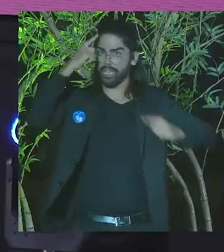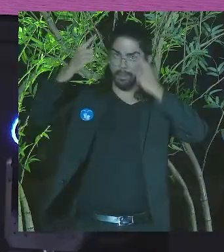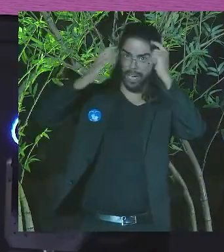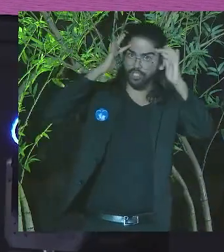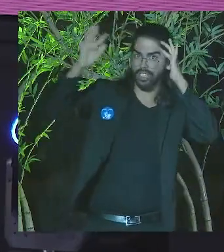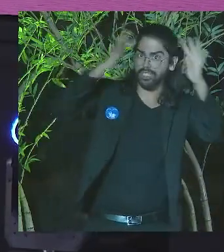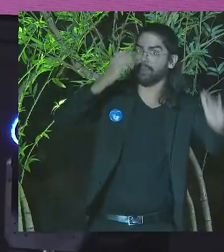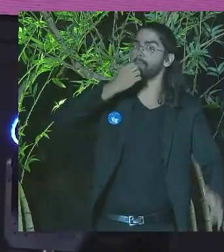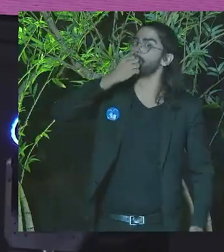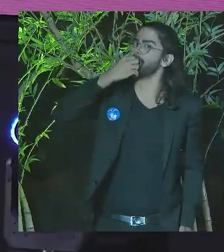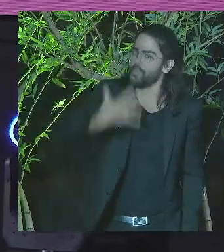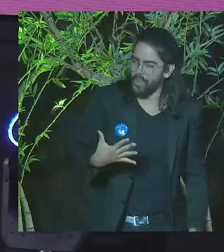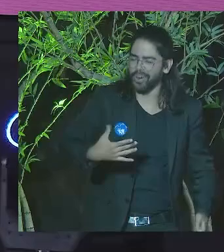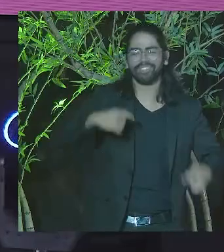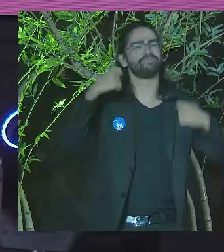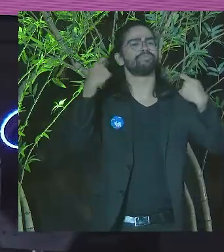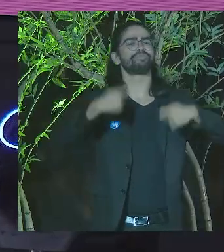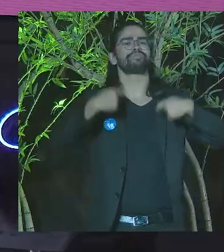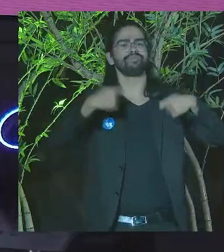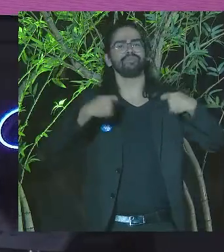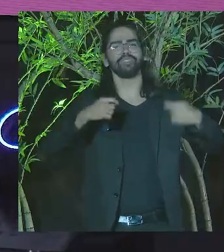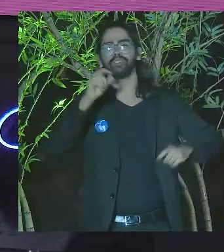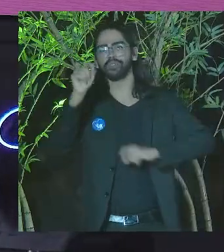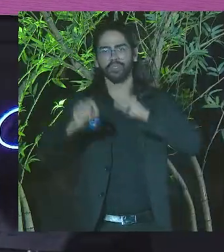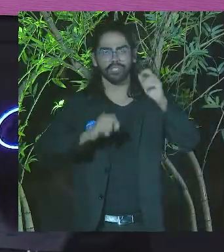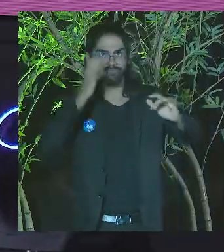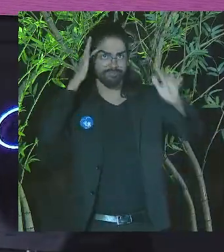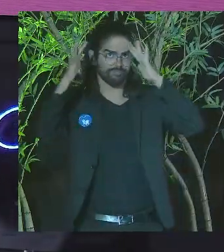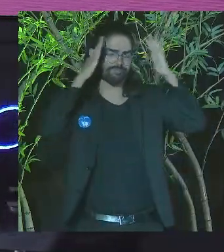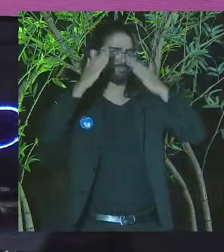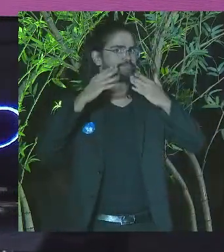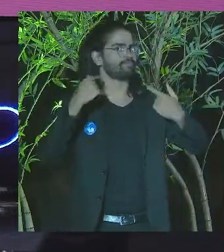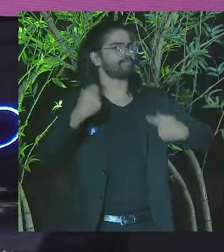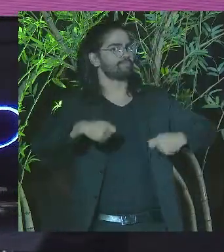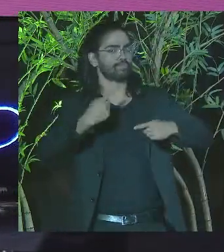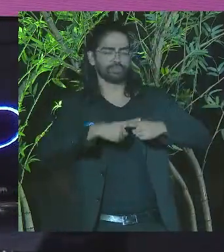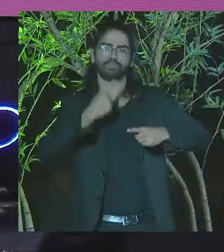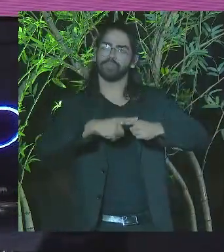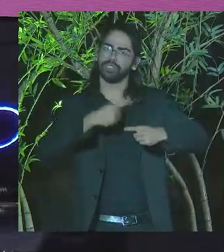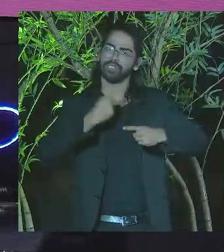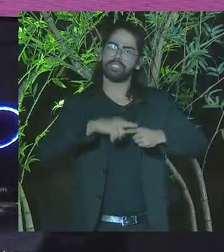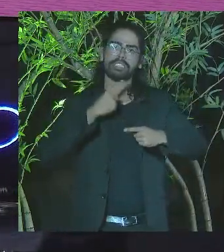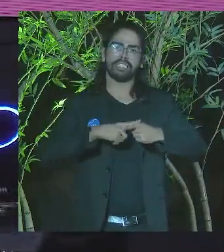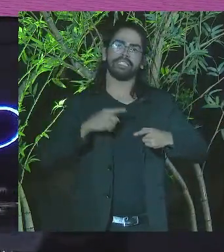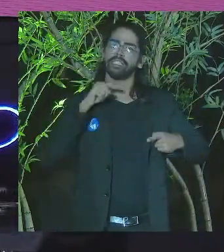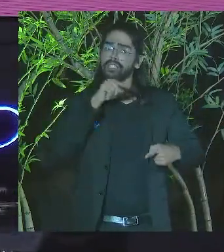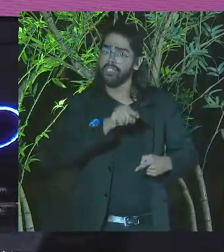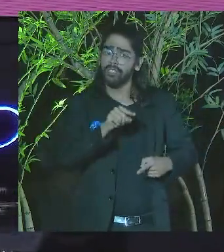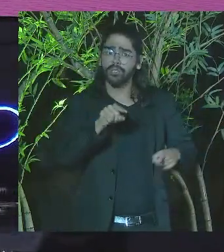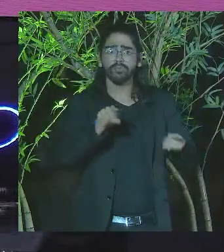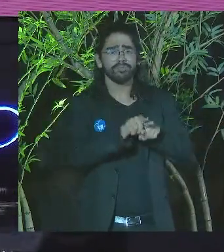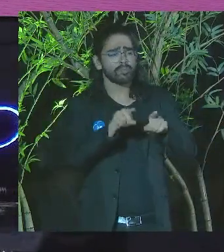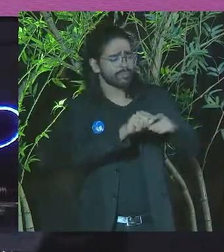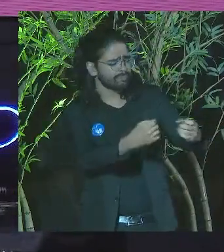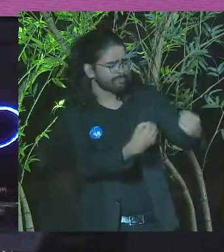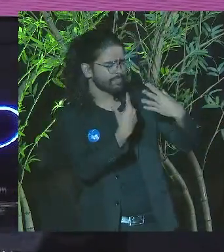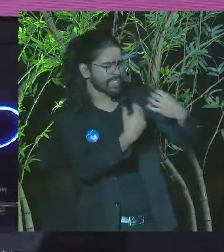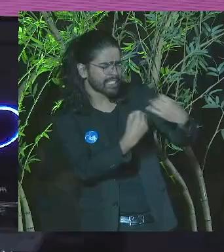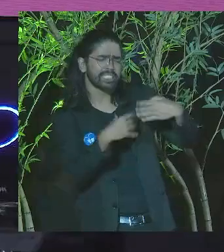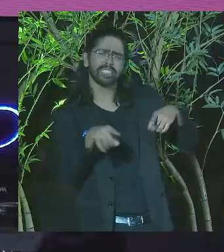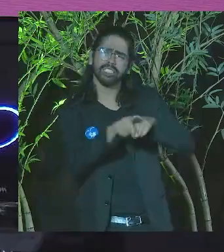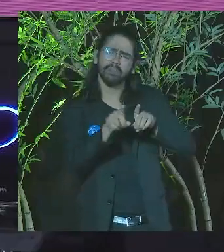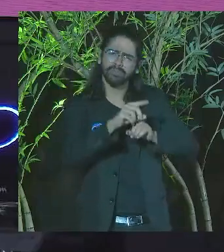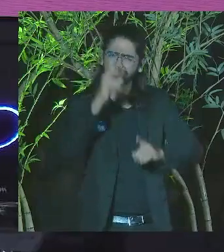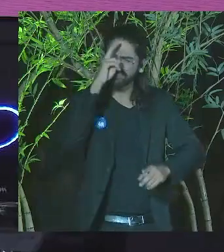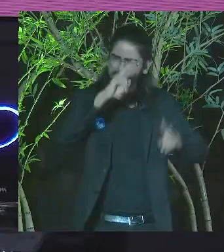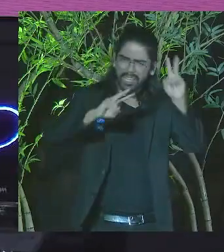imaginação e que precisa ser muito boa em imaginação, porque é também quem nos ensina e nos